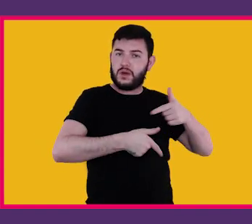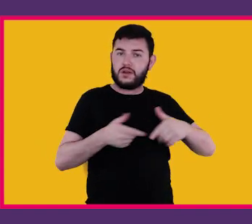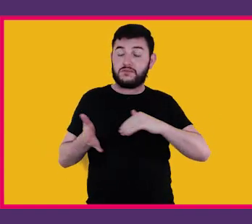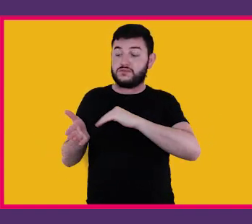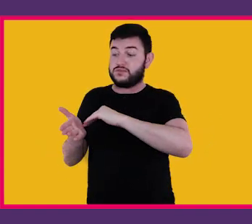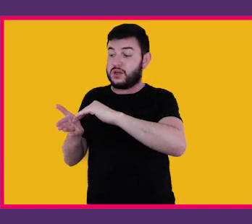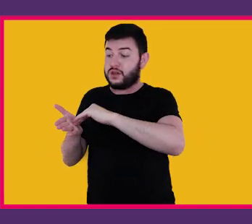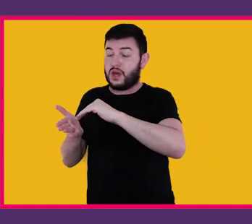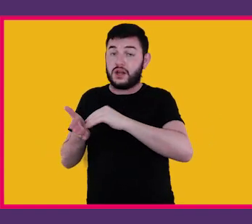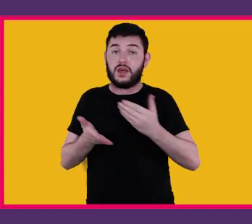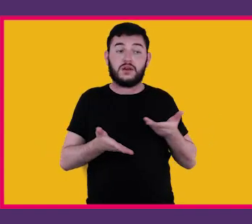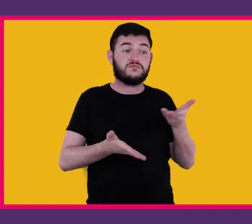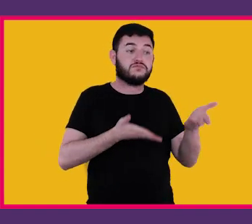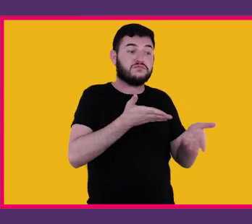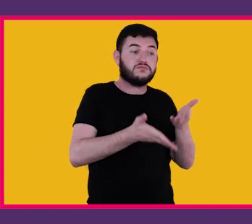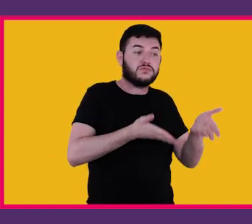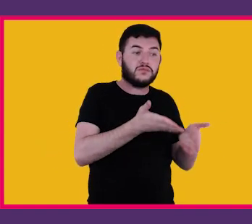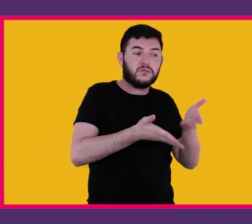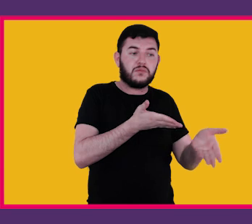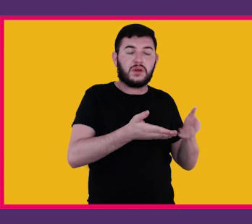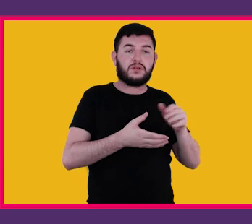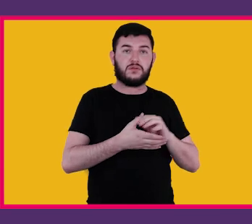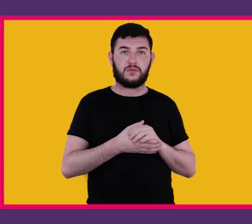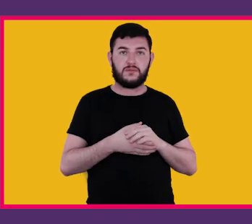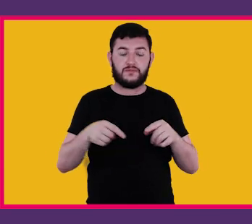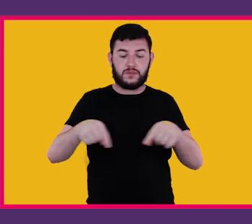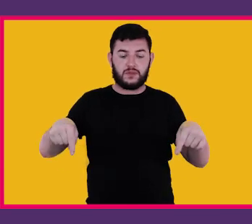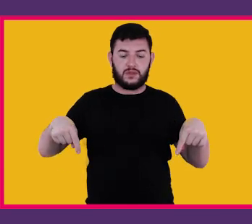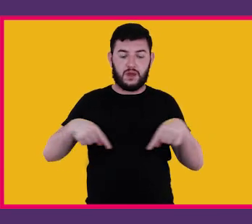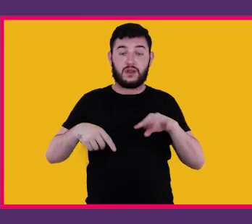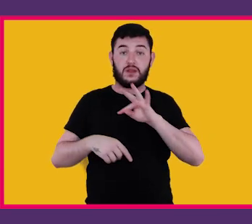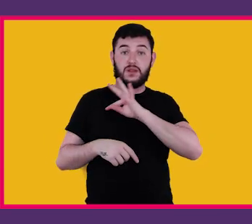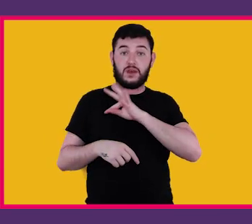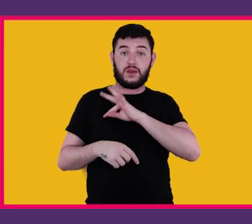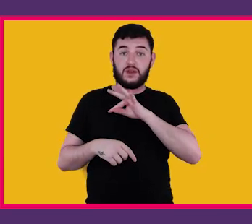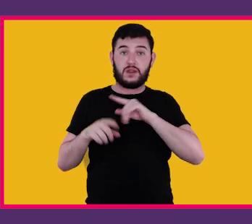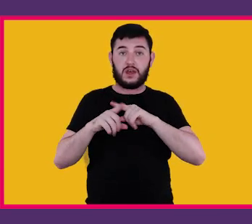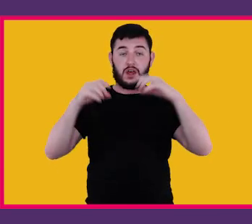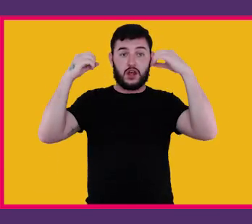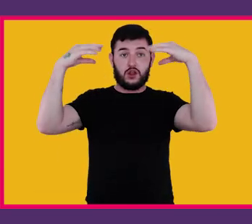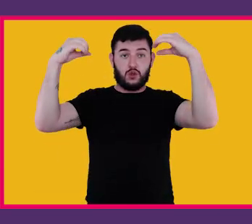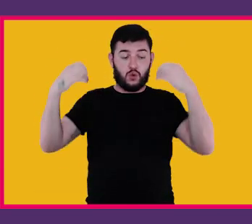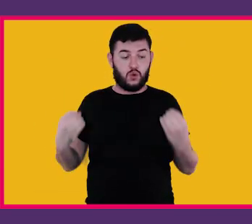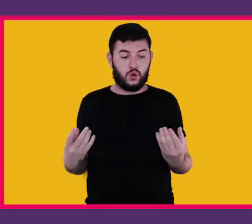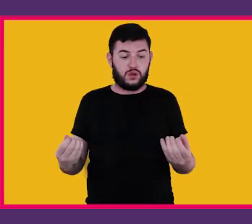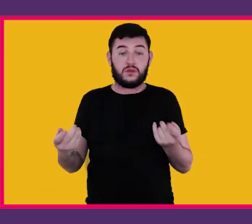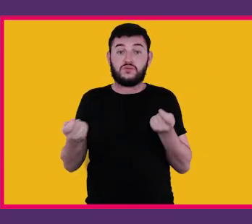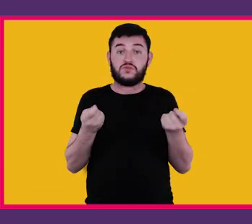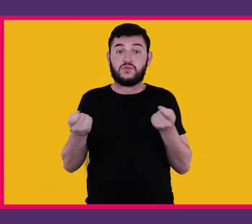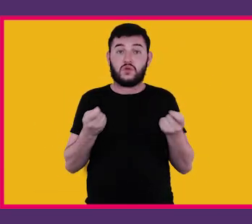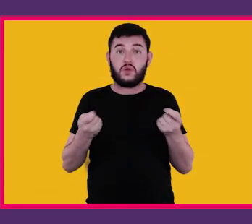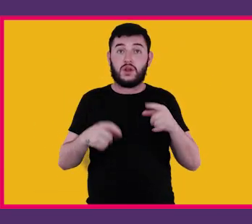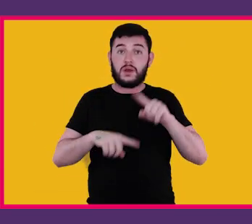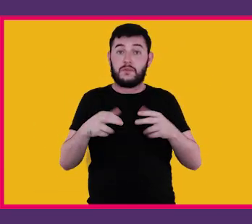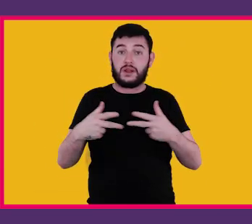secretaria, área técnica, que concentra os quadros de controle de luz e um depósito de material de limpeza, vestiário para